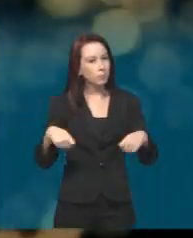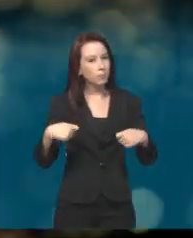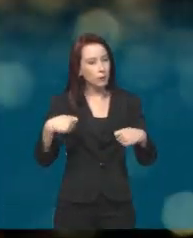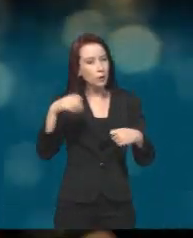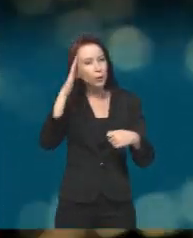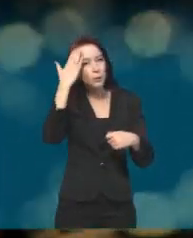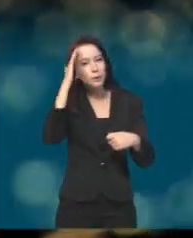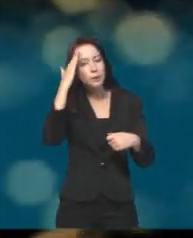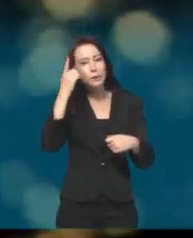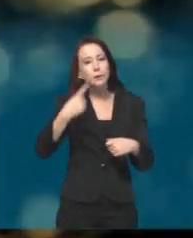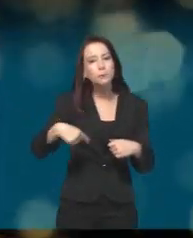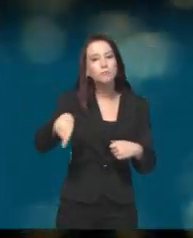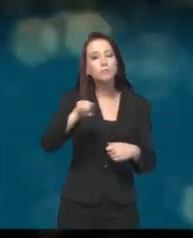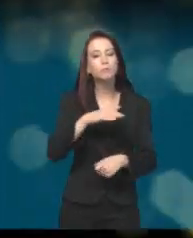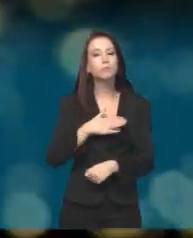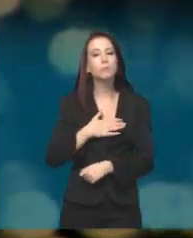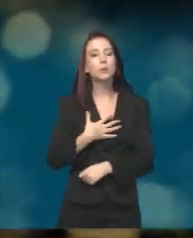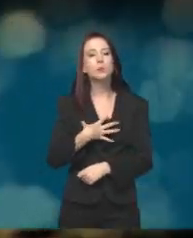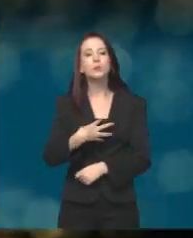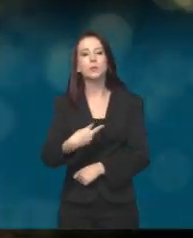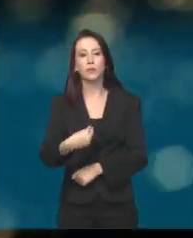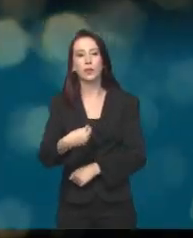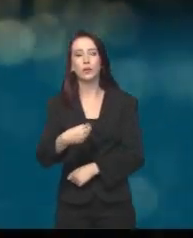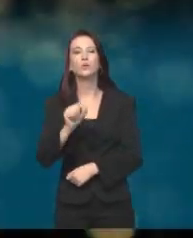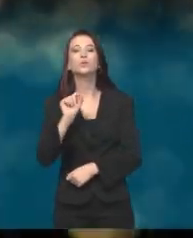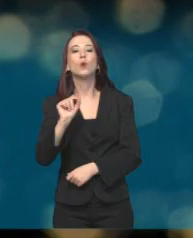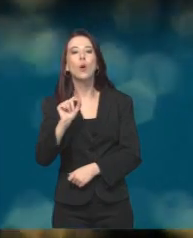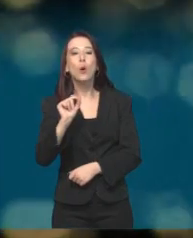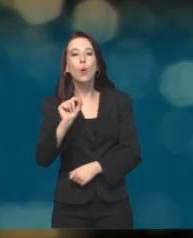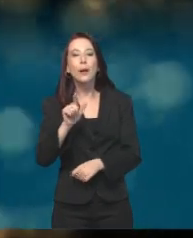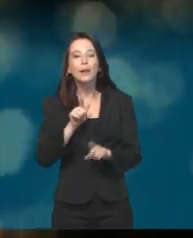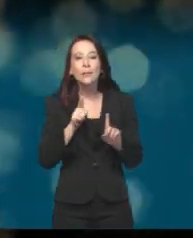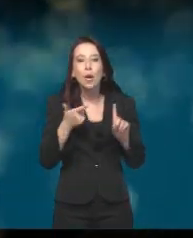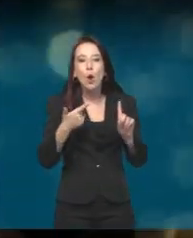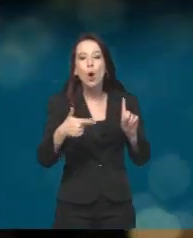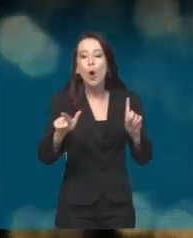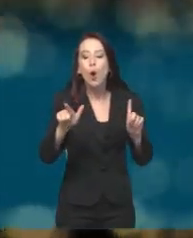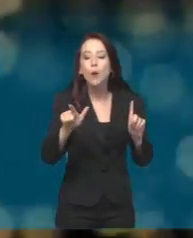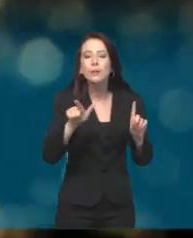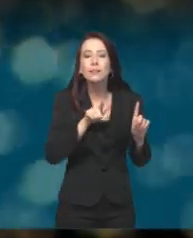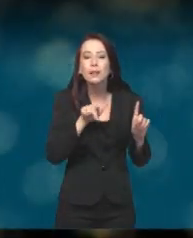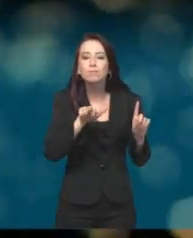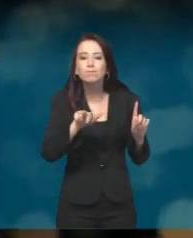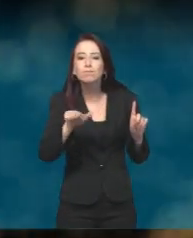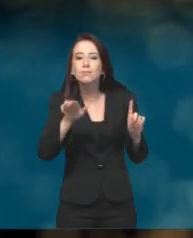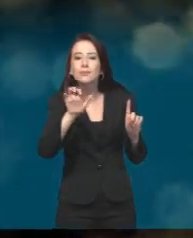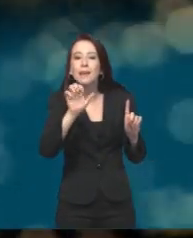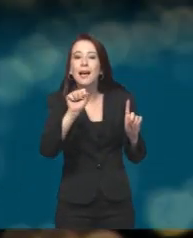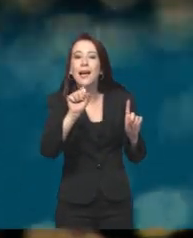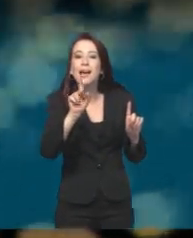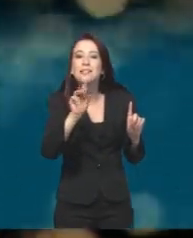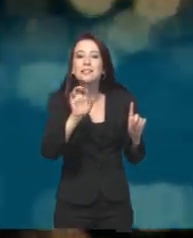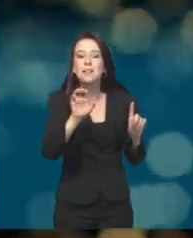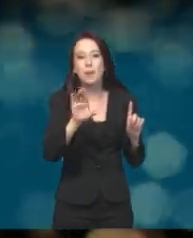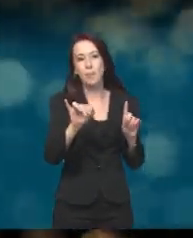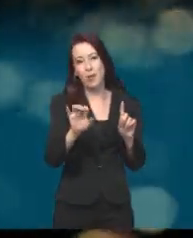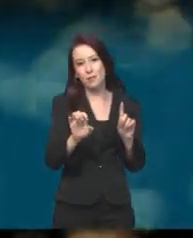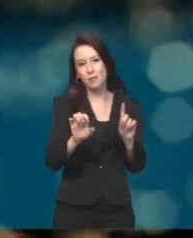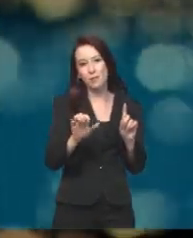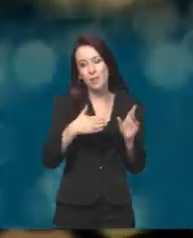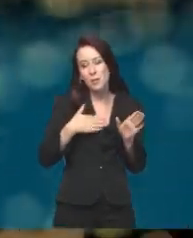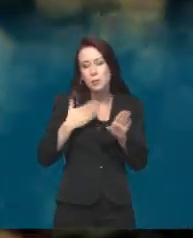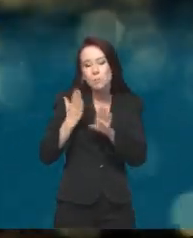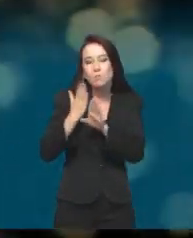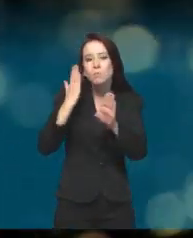Eu tenho que considerar como meus filhos os seres de uma outra espécie que me foi concedido chamar a vida,